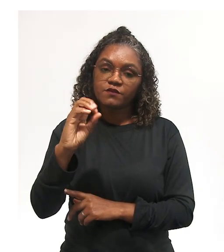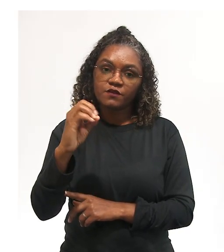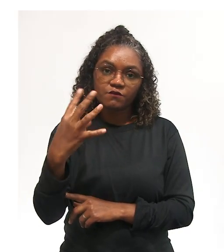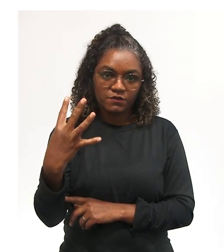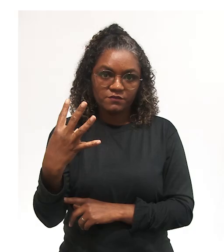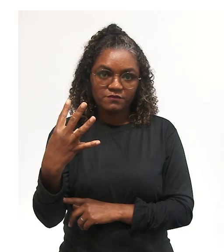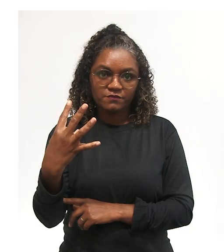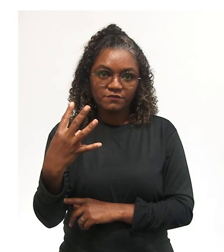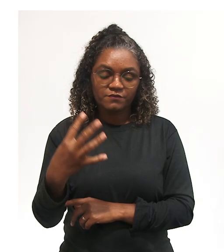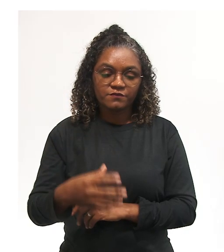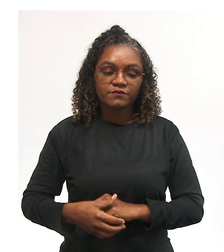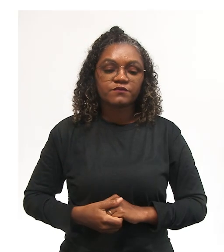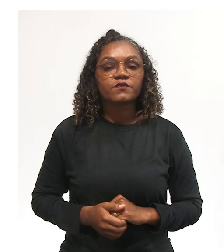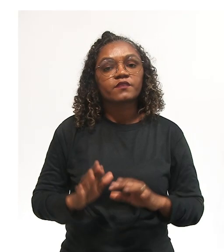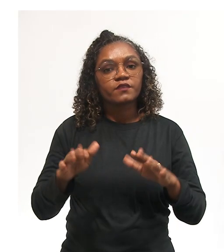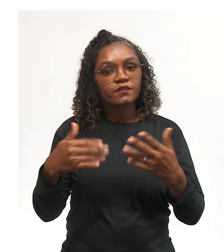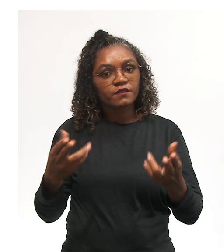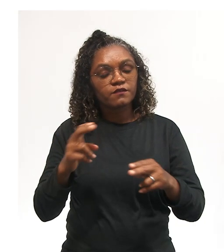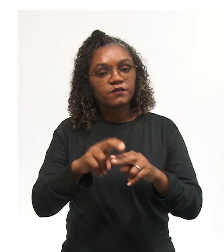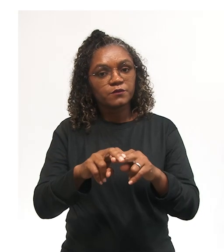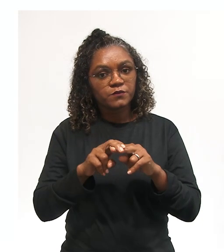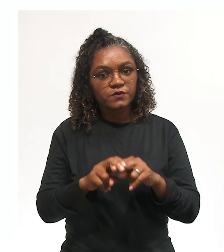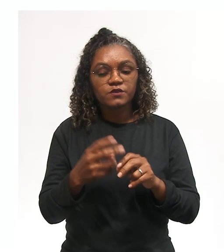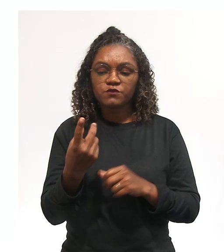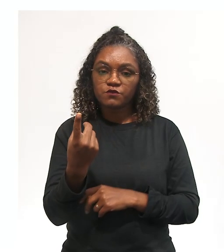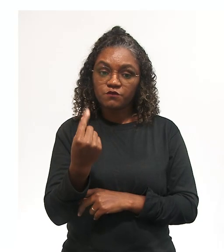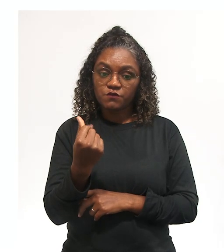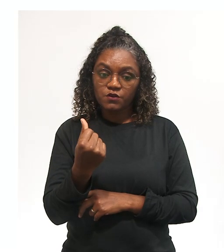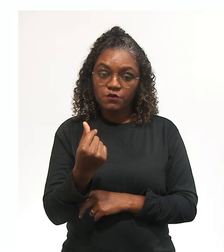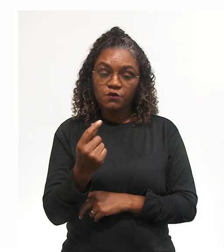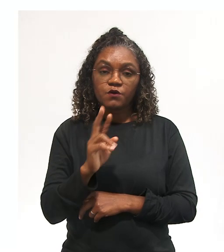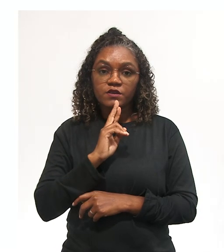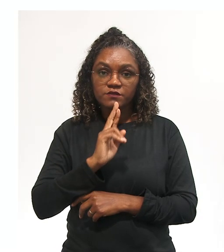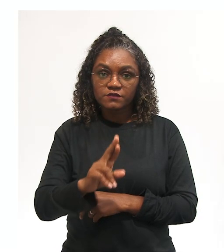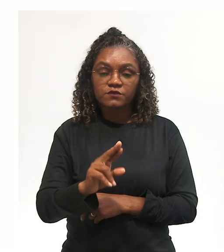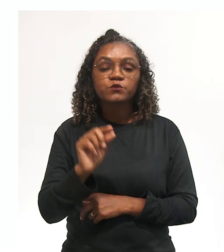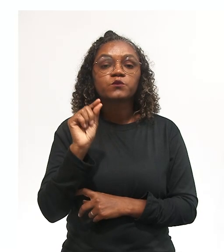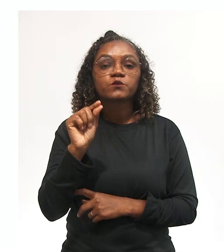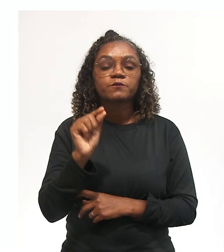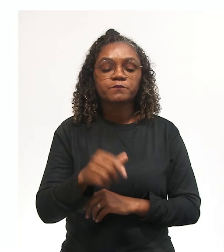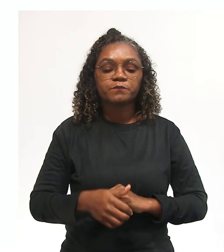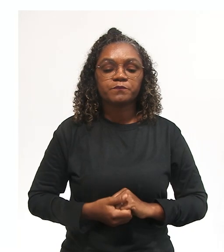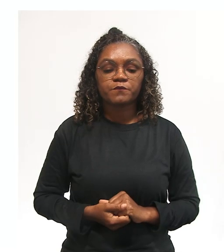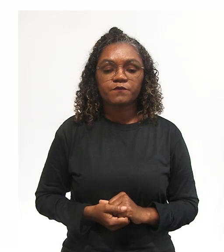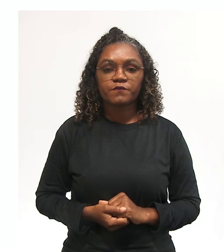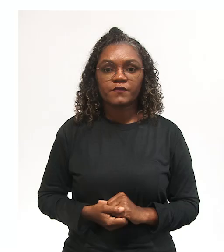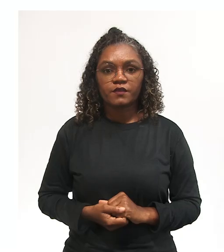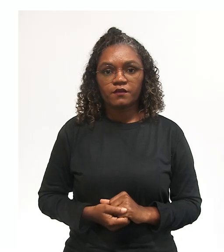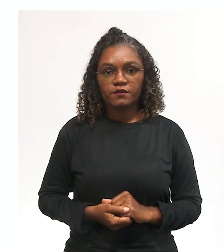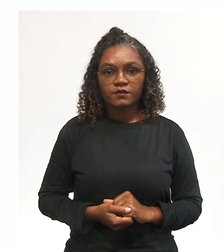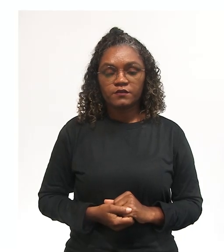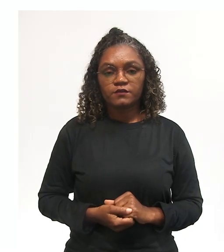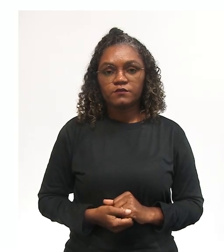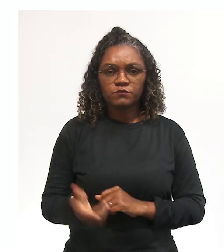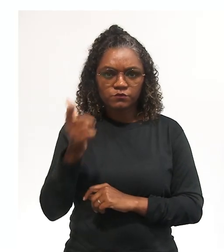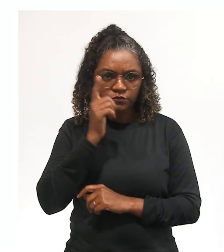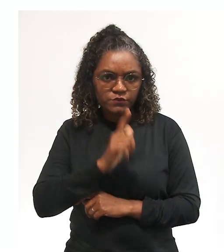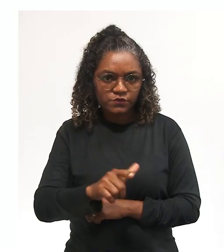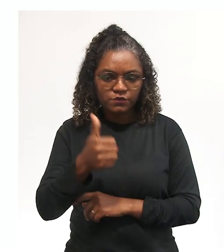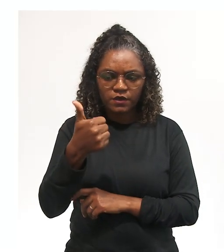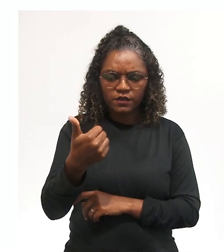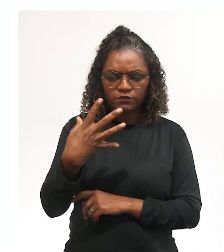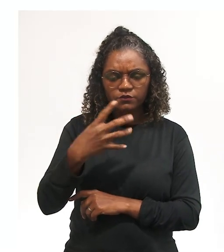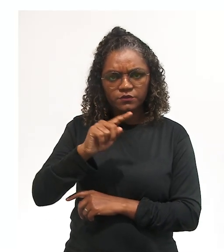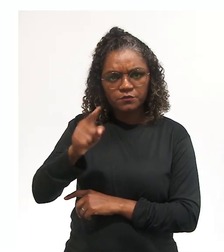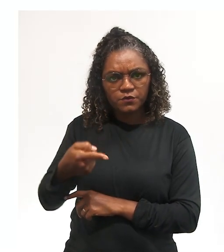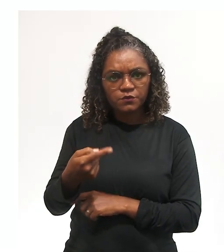0,04. Então, este valor significa o seguinte, que para você obter um montante de 14 mil,